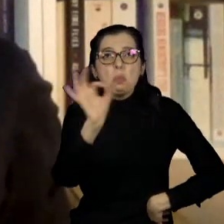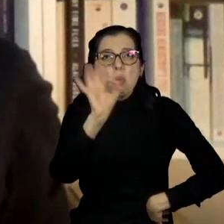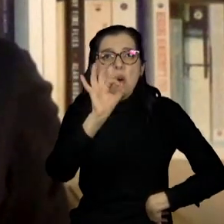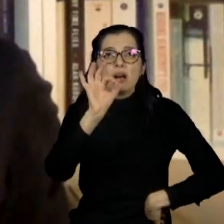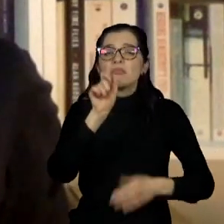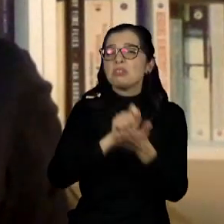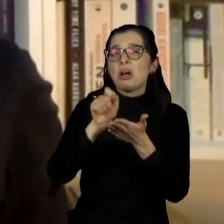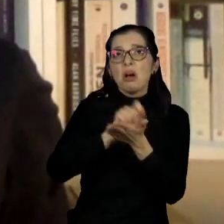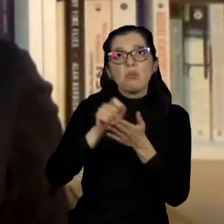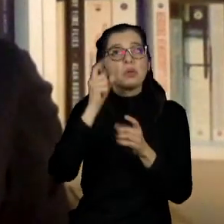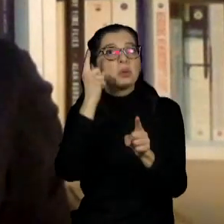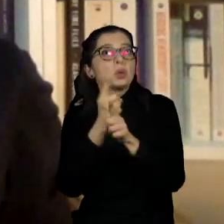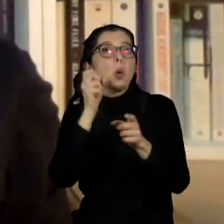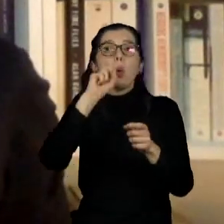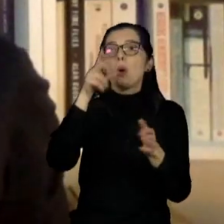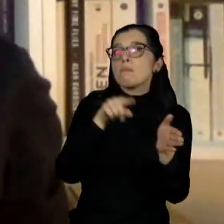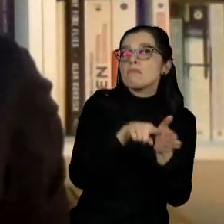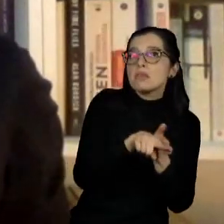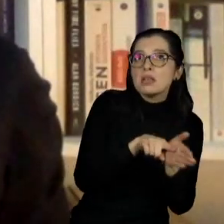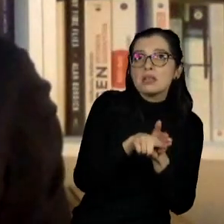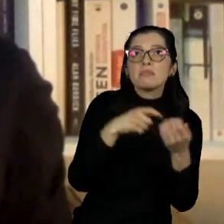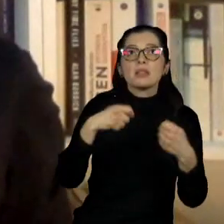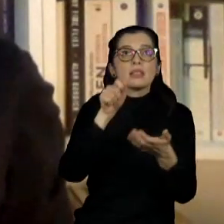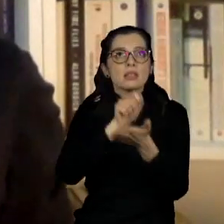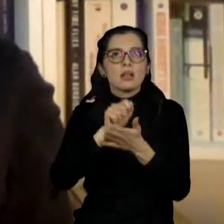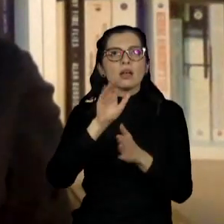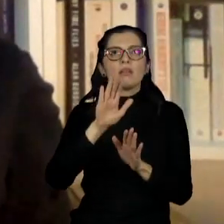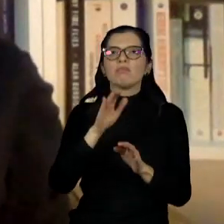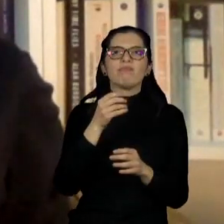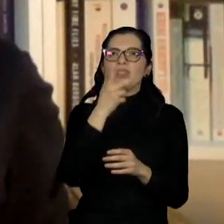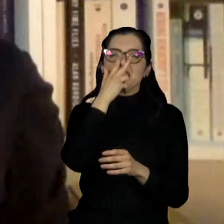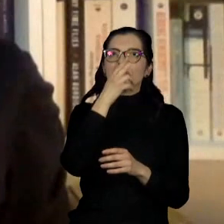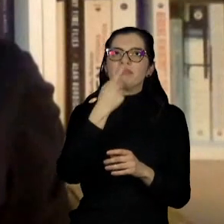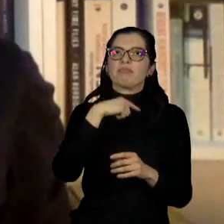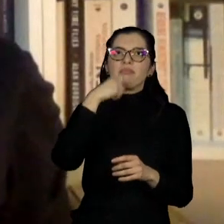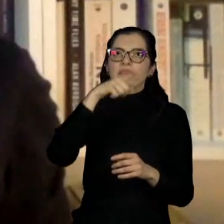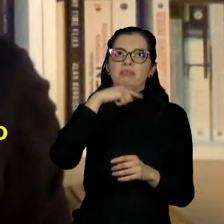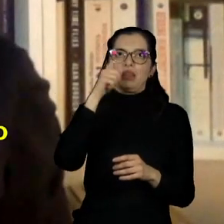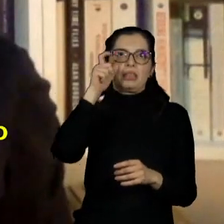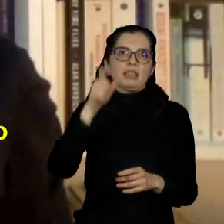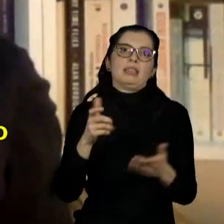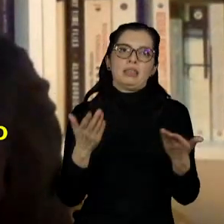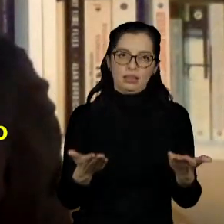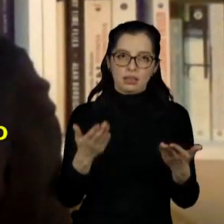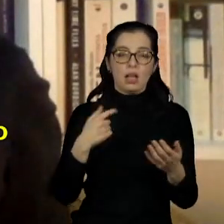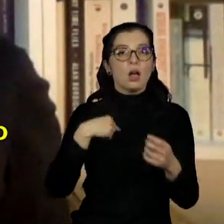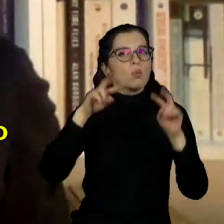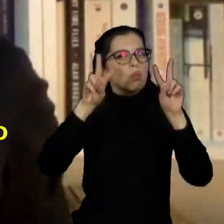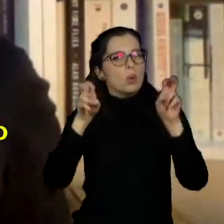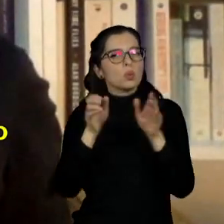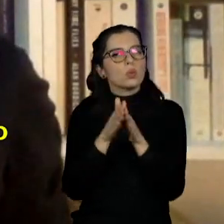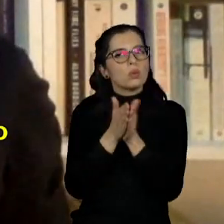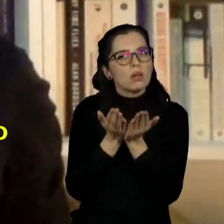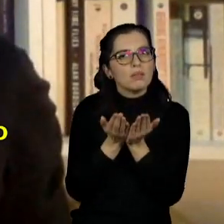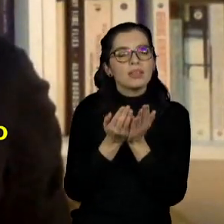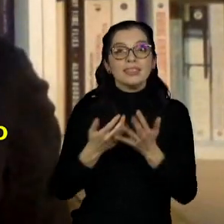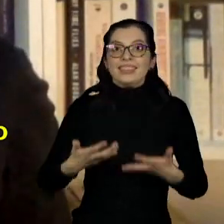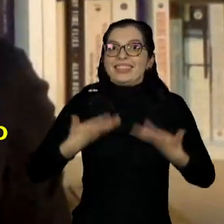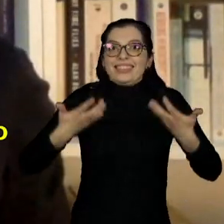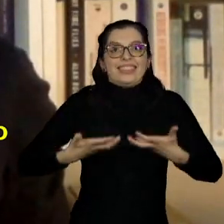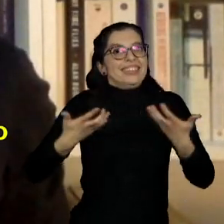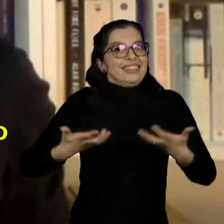fazendo o researcho que envolvem writing, então é um pouco mais interesse em alguém. Então, eu approacho os livros como se,